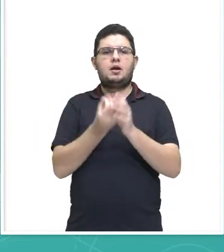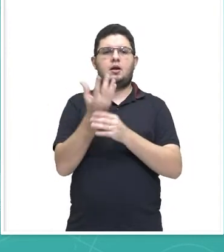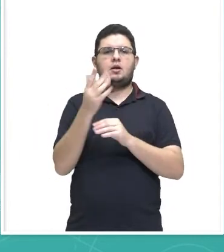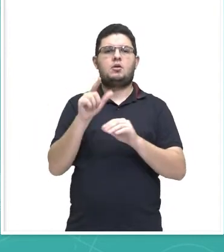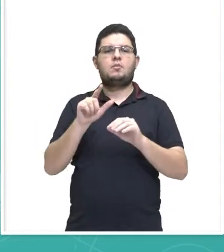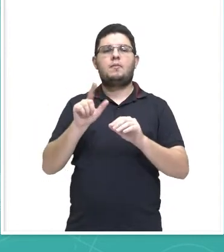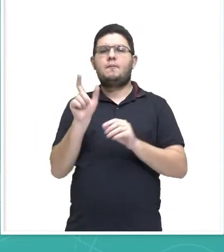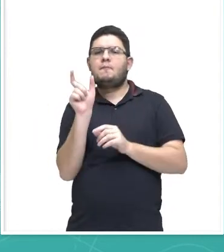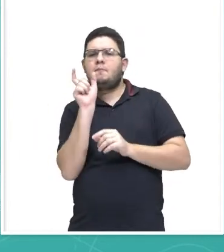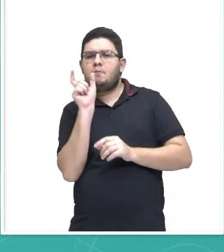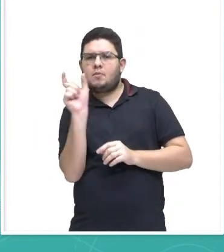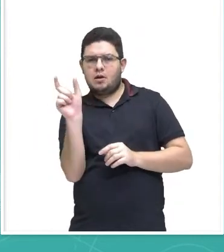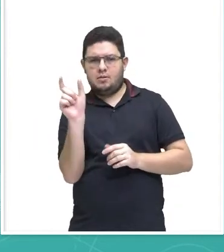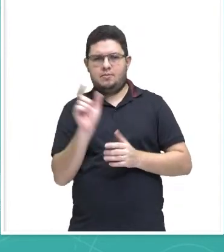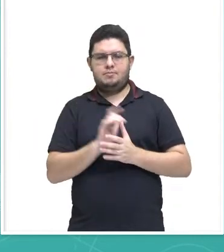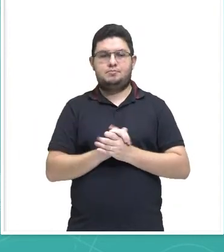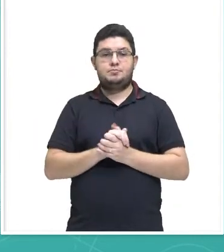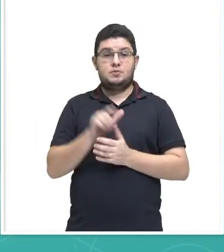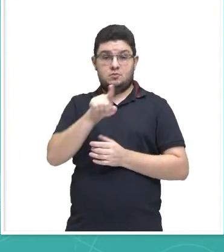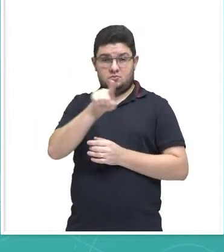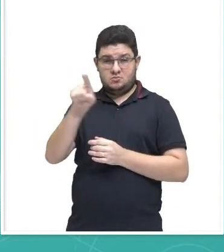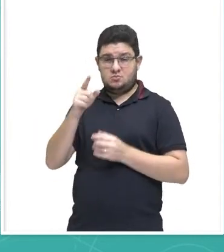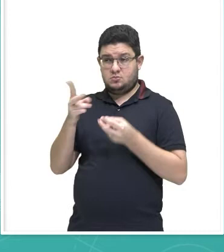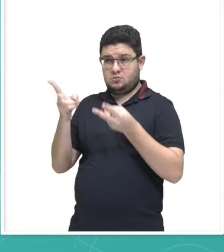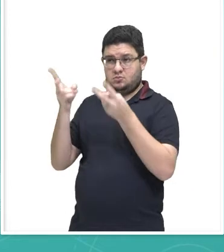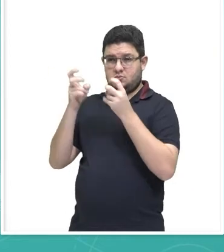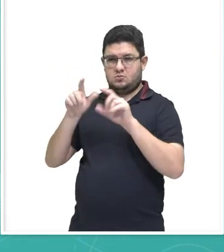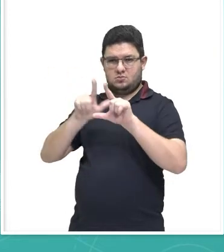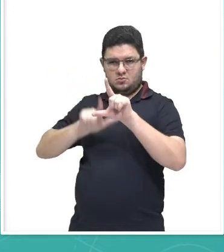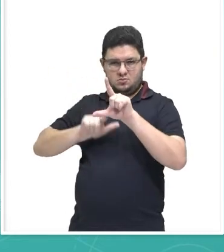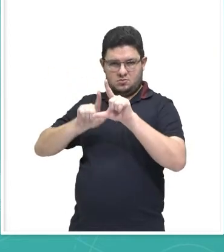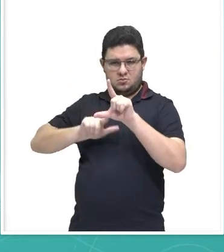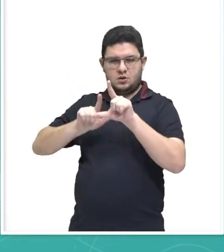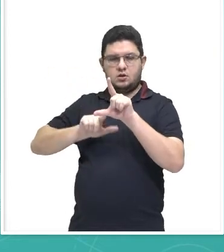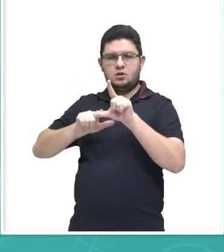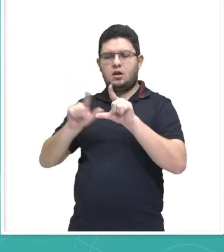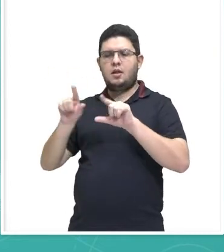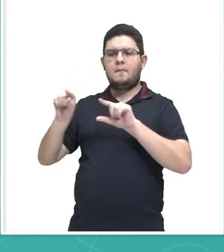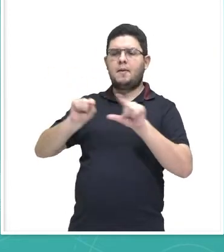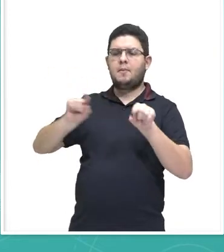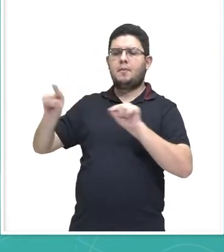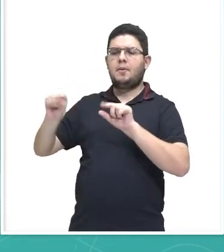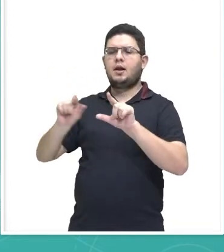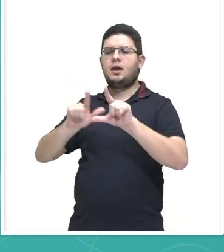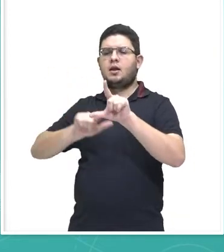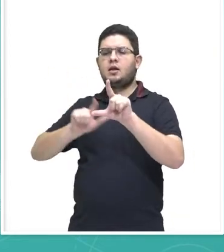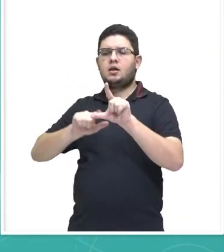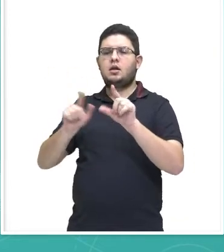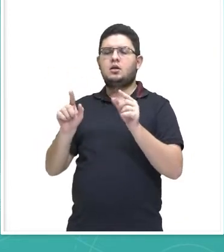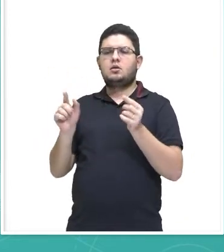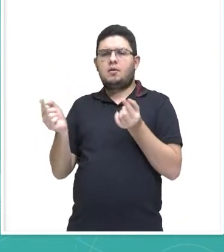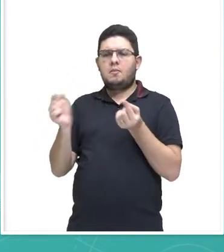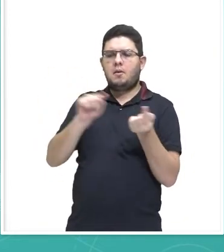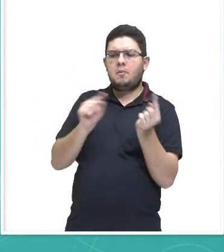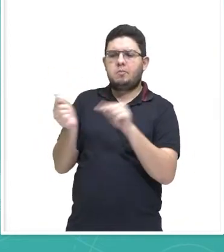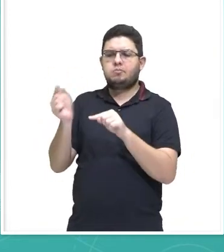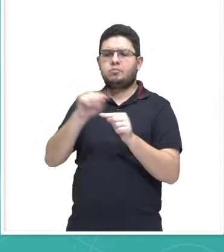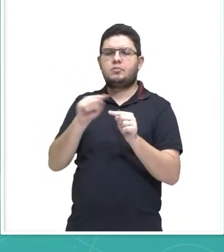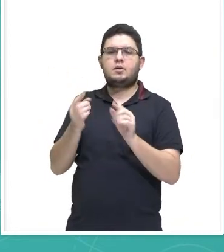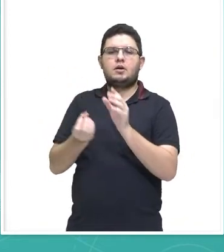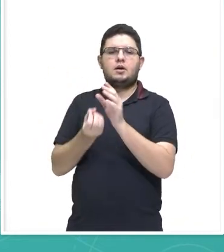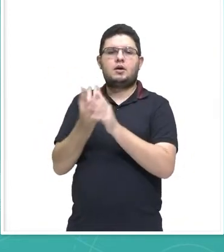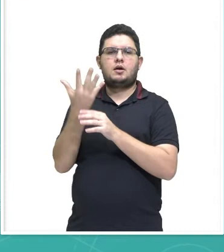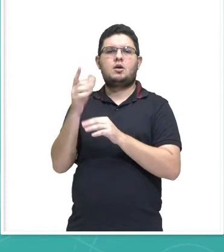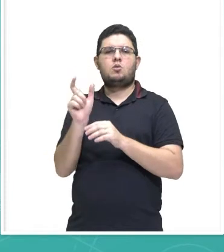essas letras e vai tentar formar palavras com elas, tá bom? Então, o primeiro que eu vou formar aqui para vocês é